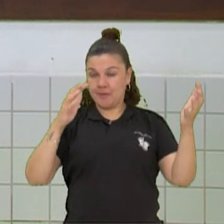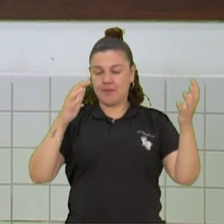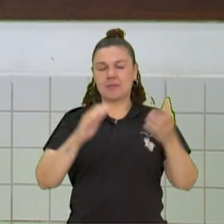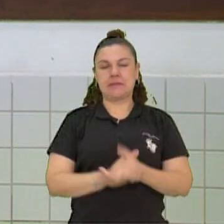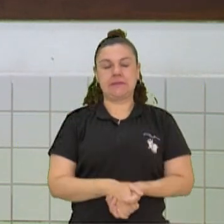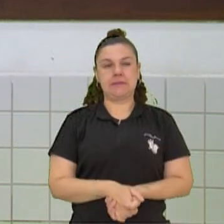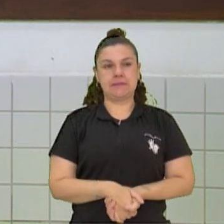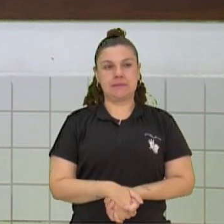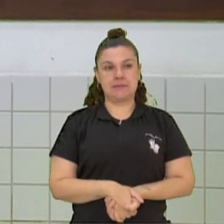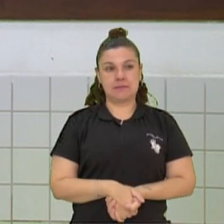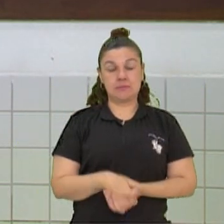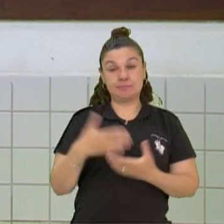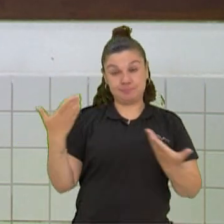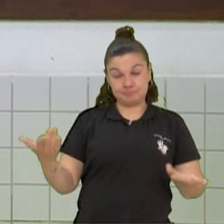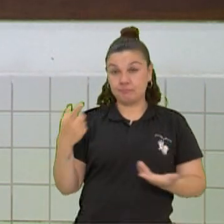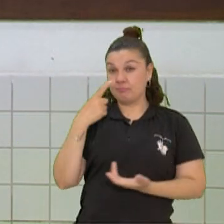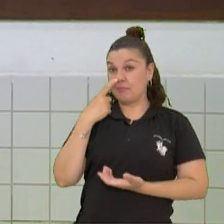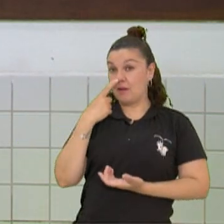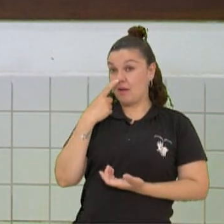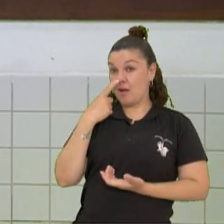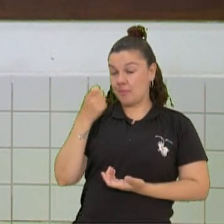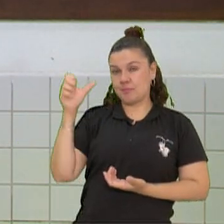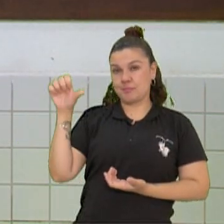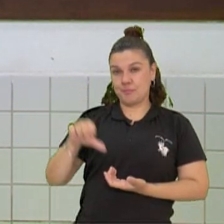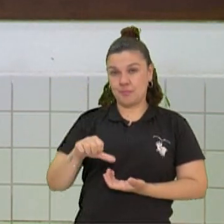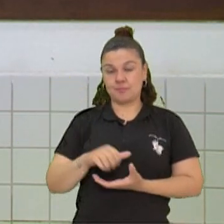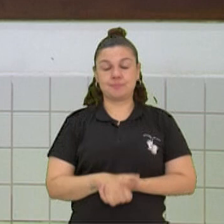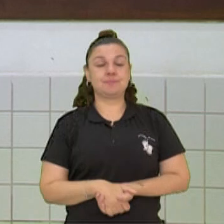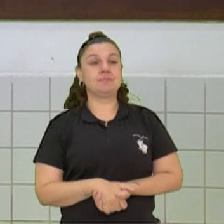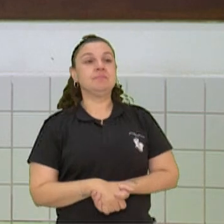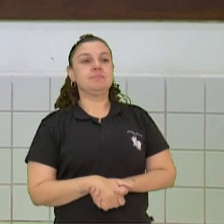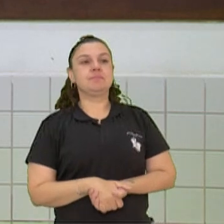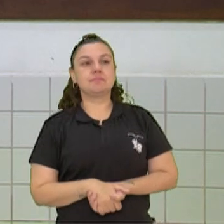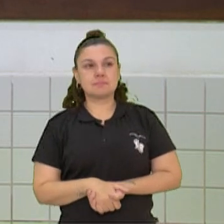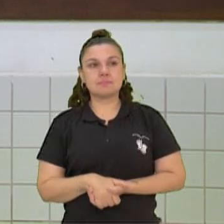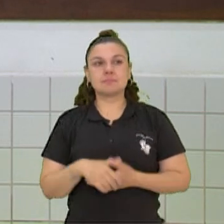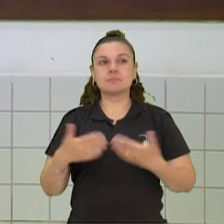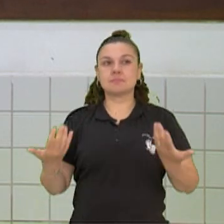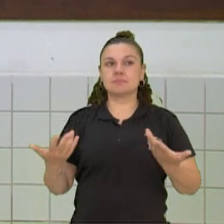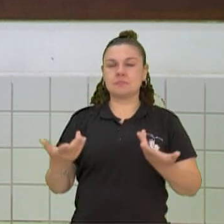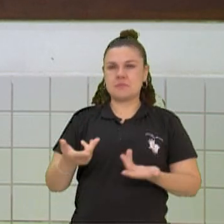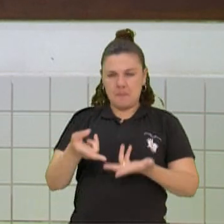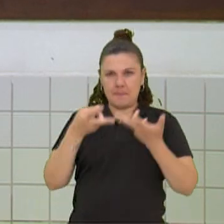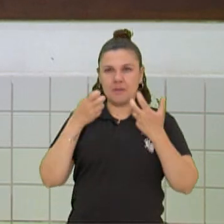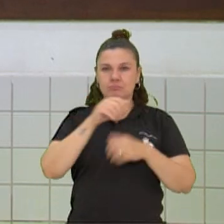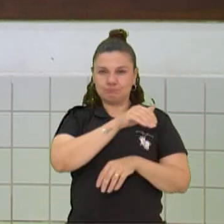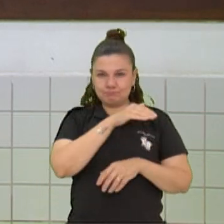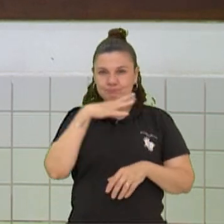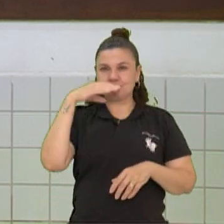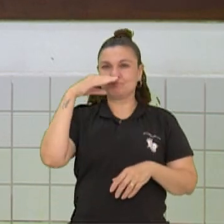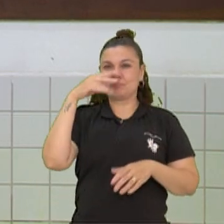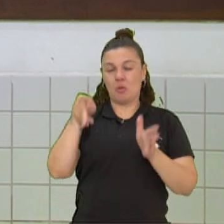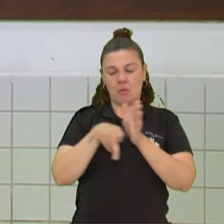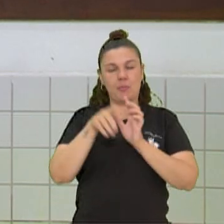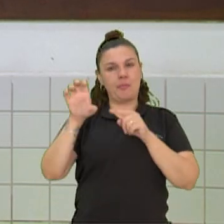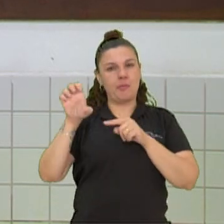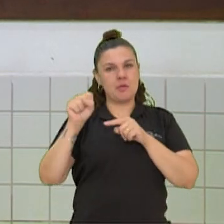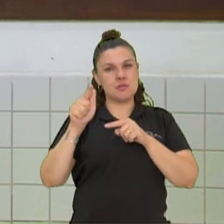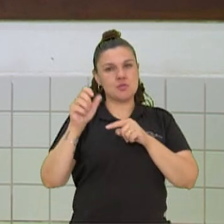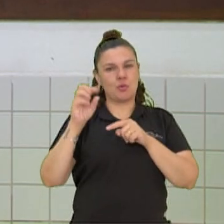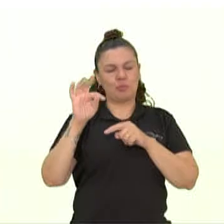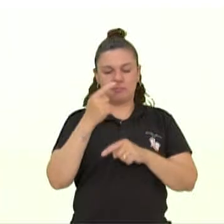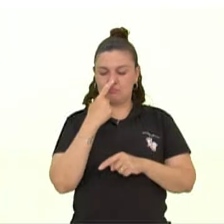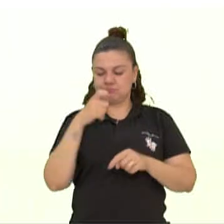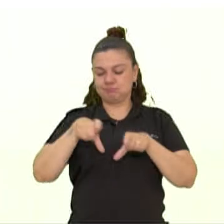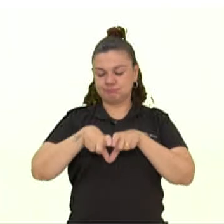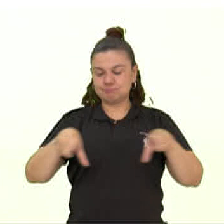do tempo que se apresenta naquele dia, nas questões climáticas, você tem aquele odor exalado aí do esgoto,